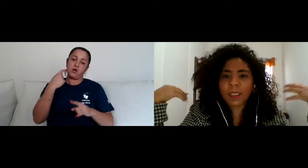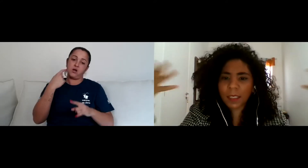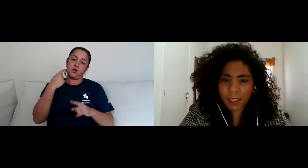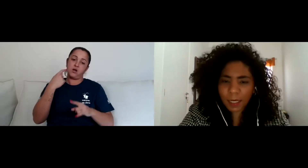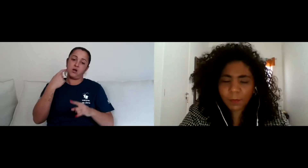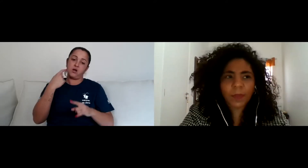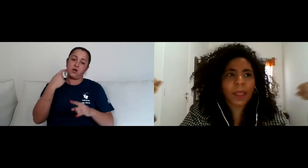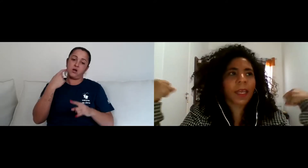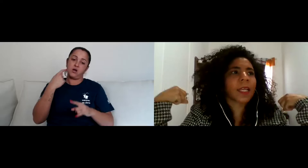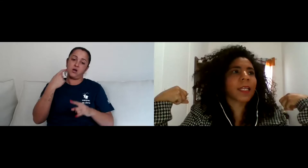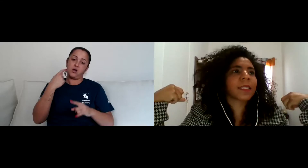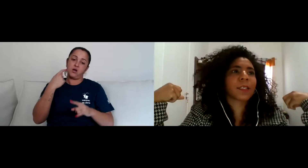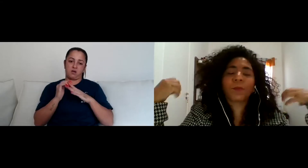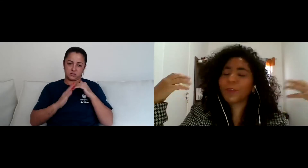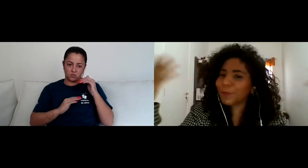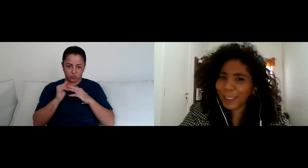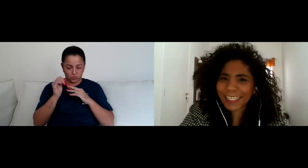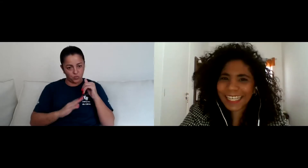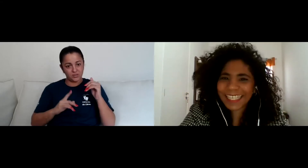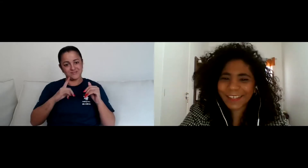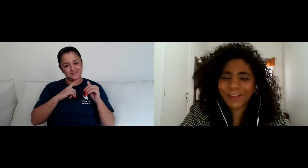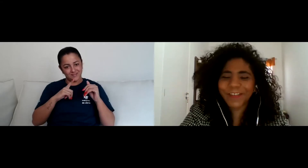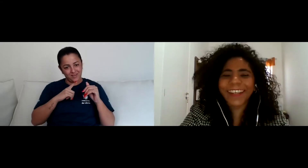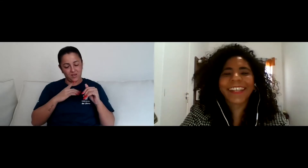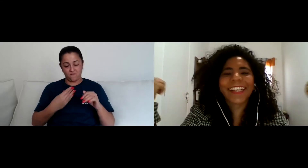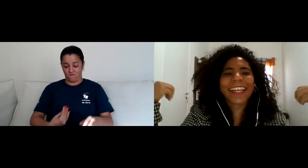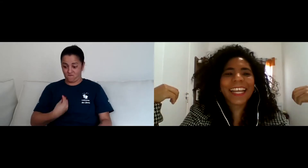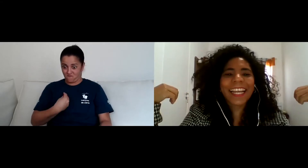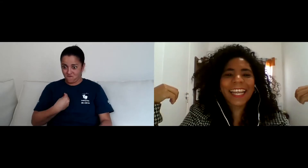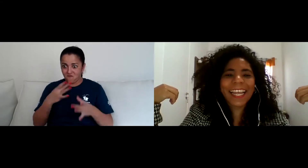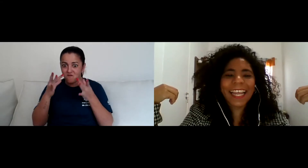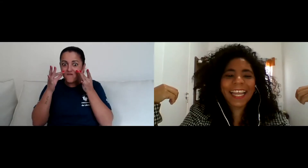autoras existem, elas estão vivinhas da Silva,